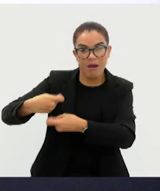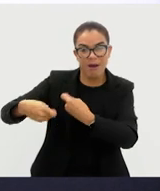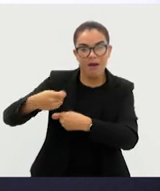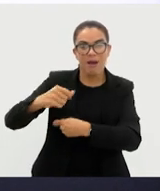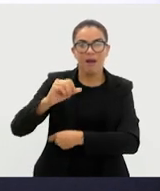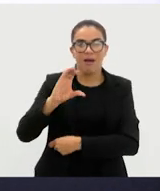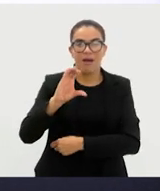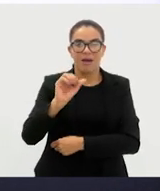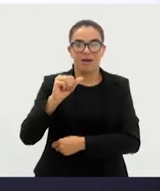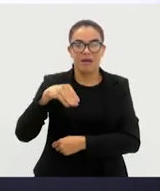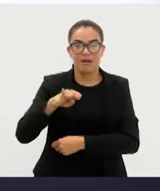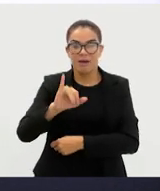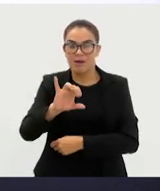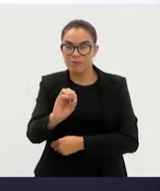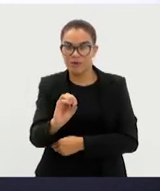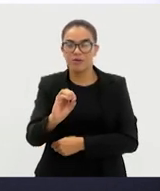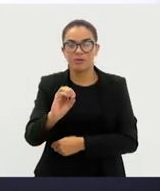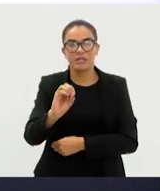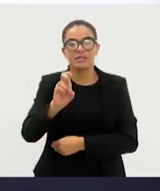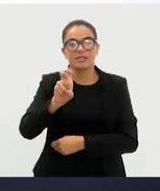em